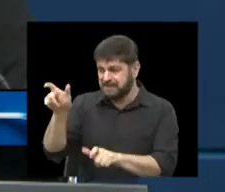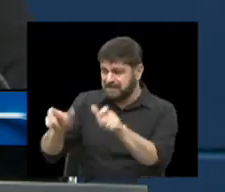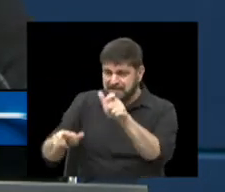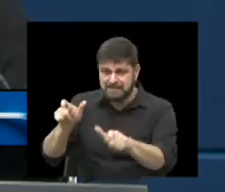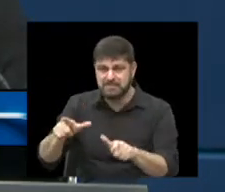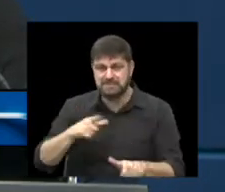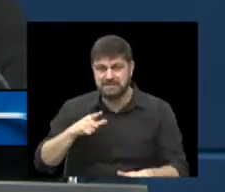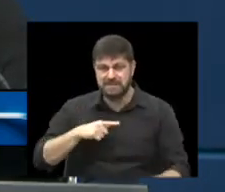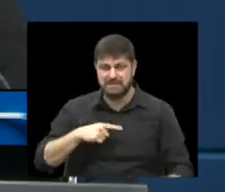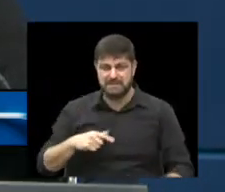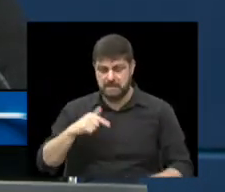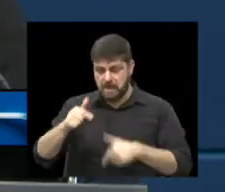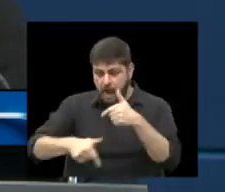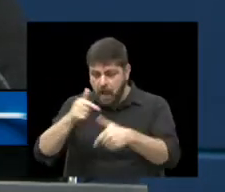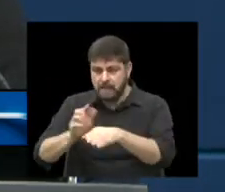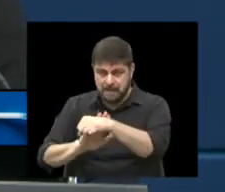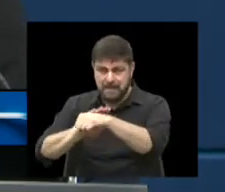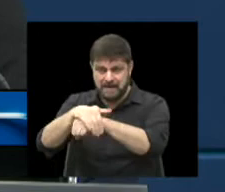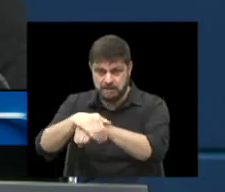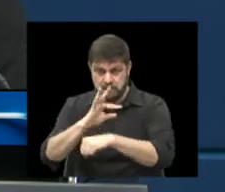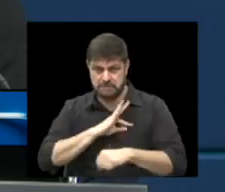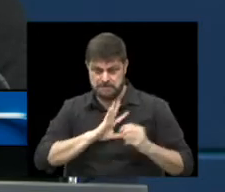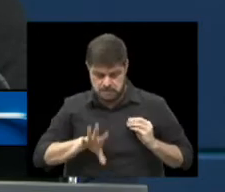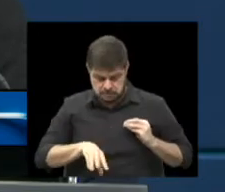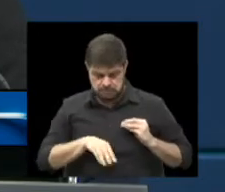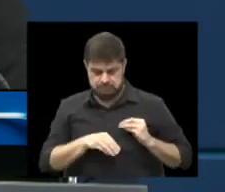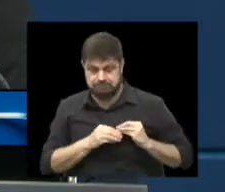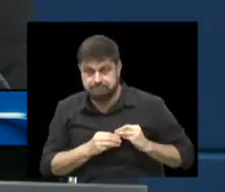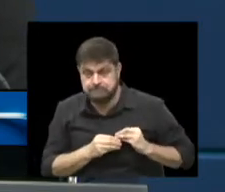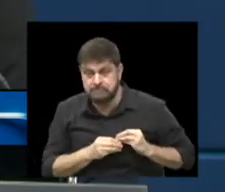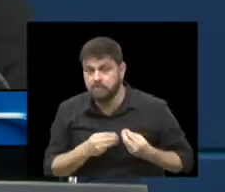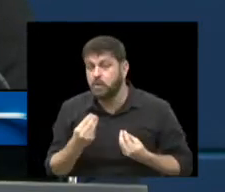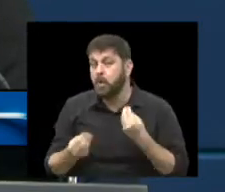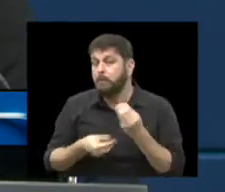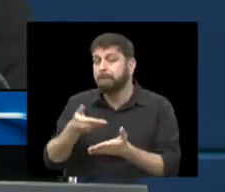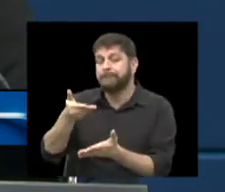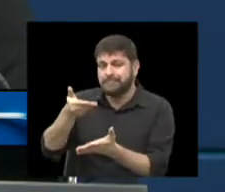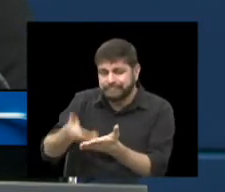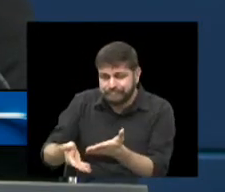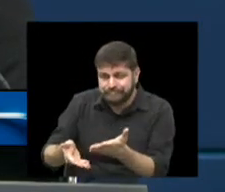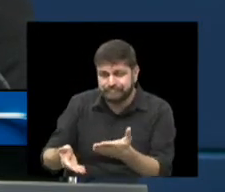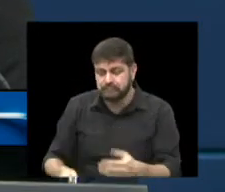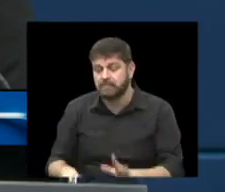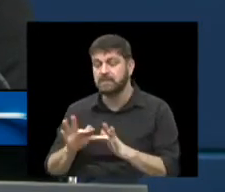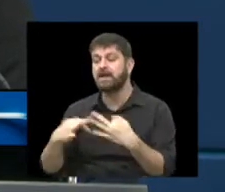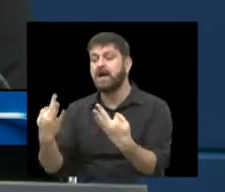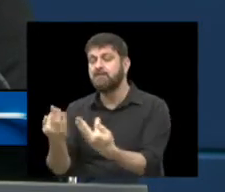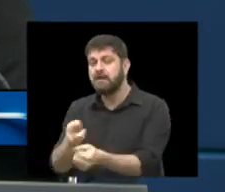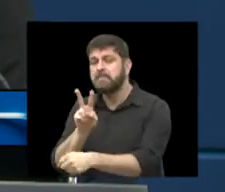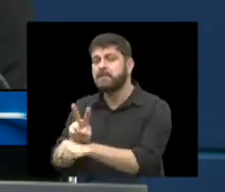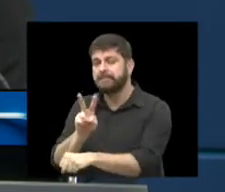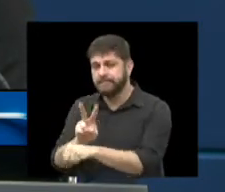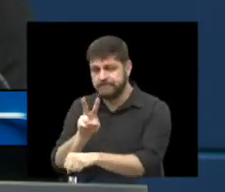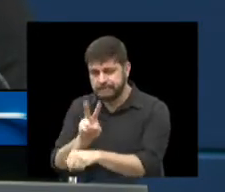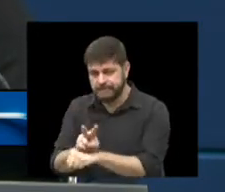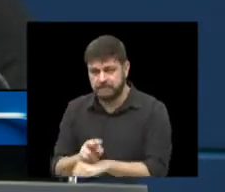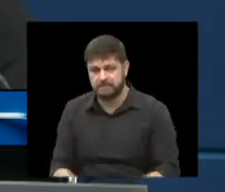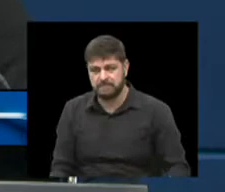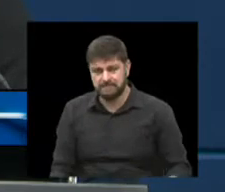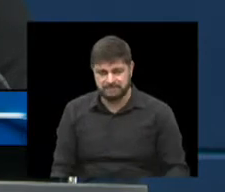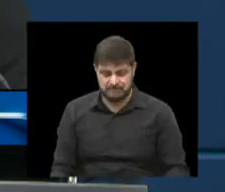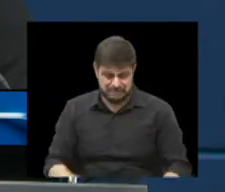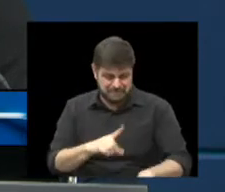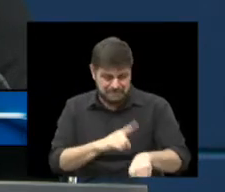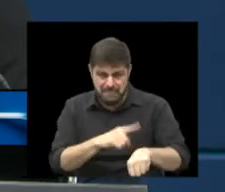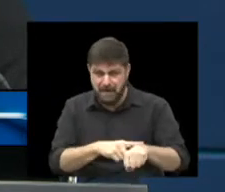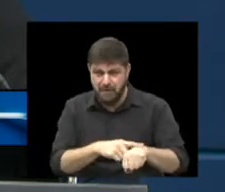pessoas que usam dos serviços à noite para conseguir sustentar suas famílias. Isso, num momento